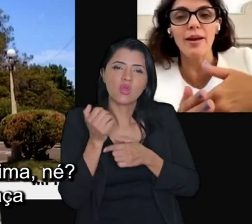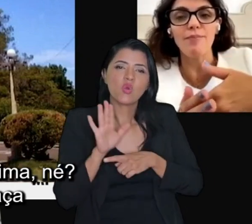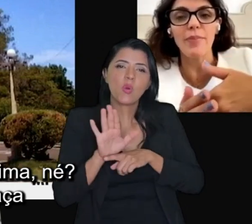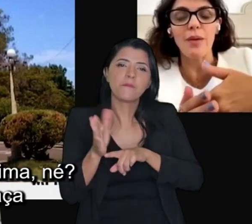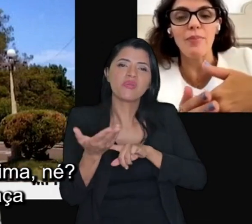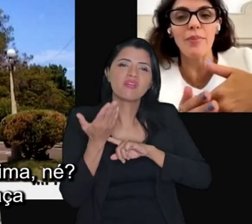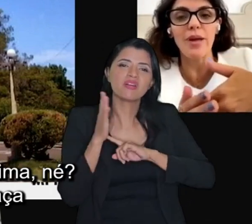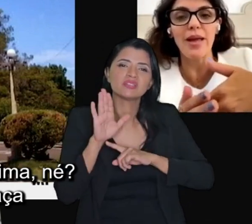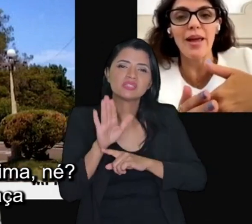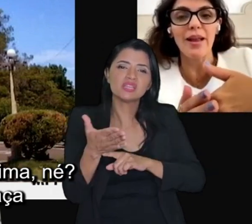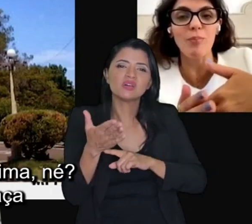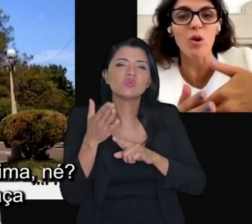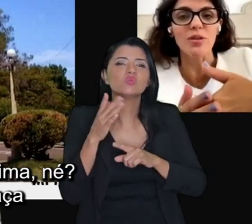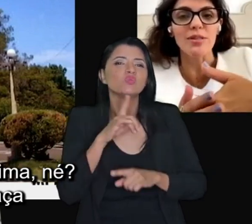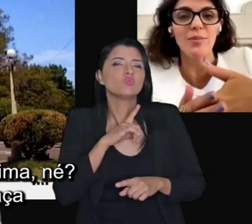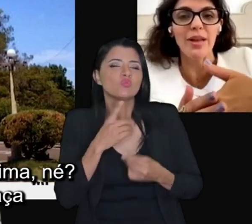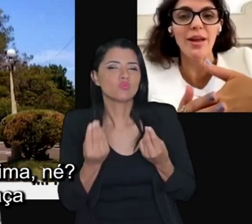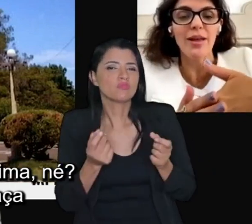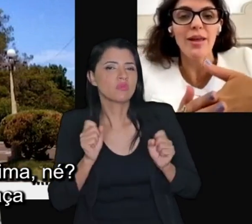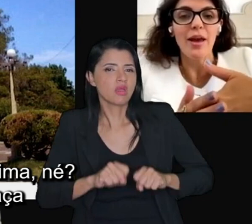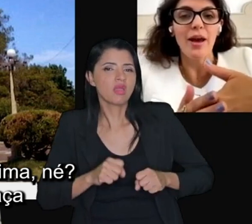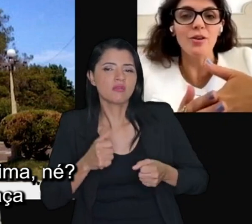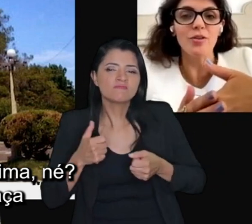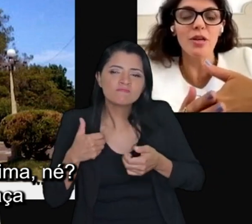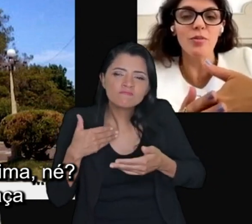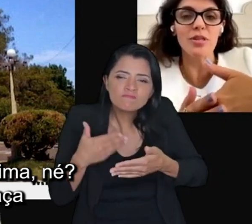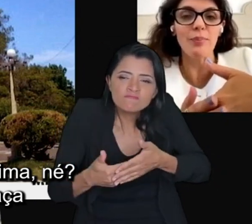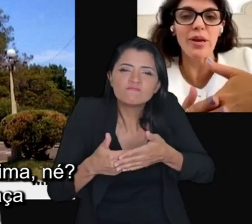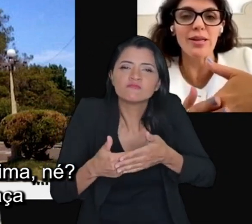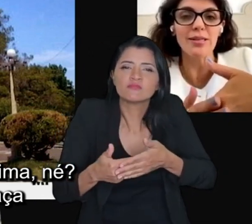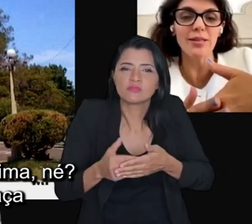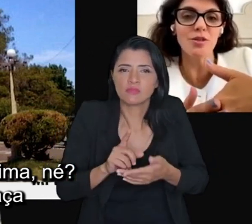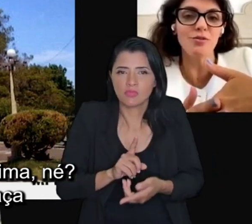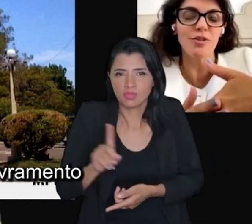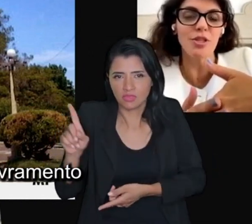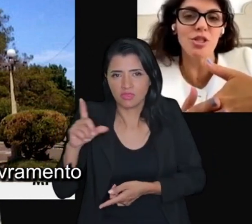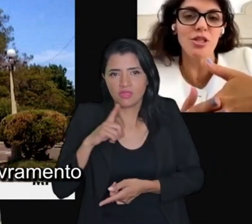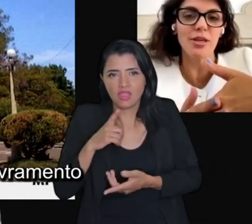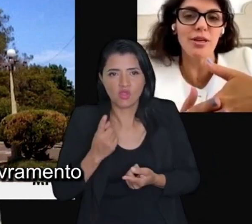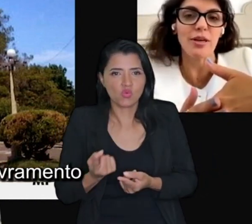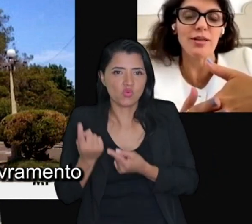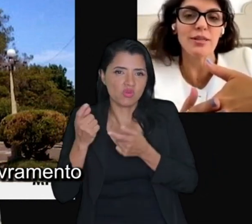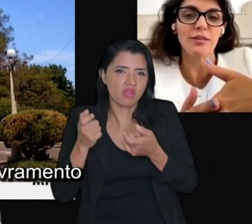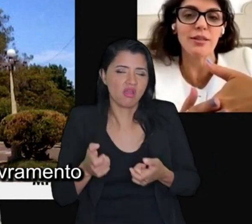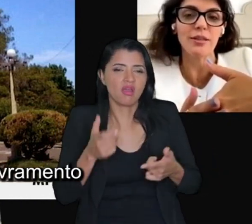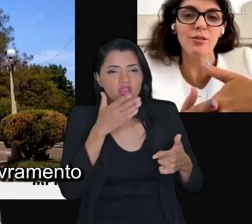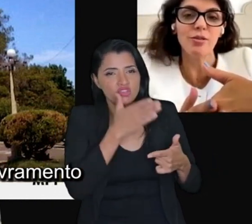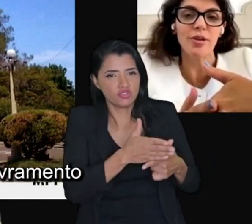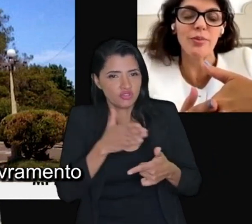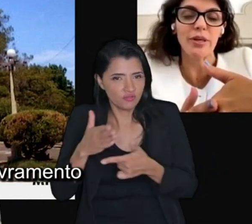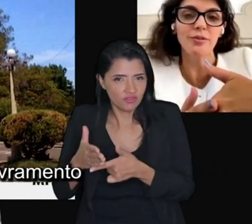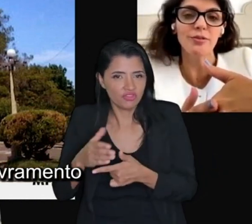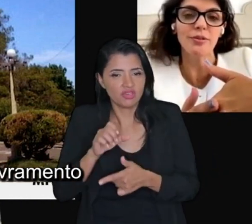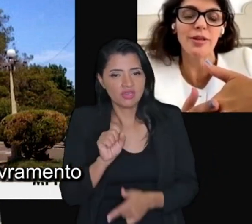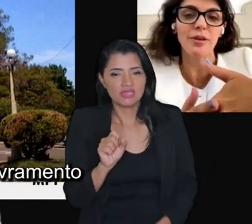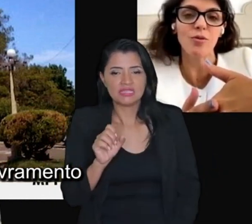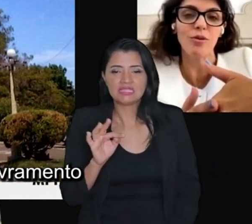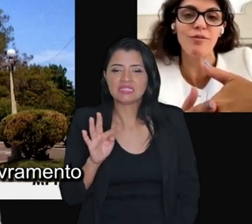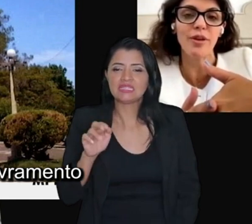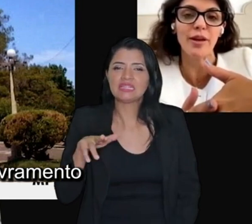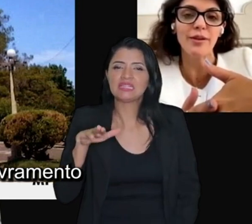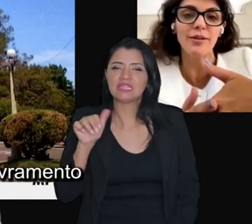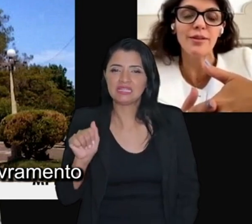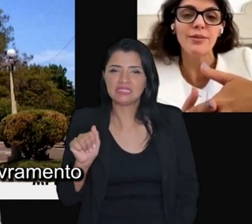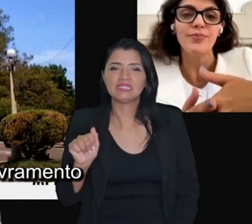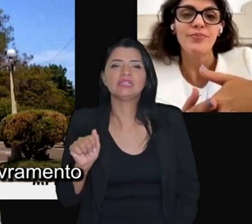ela é próxima, né? Aí nós temos a praça que divide Santana do Livramento, né,